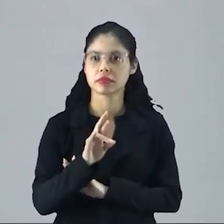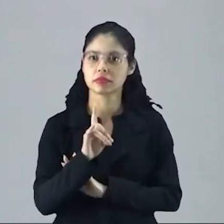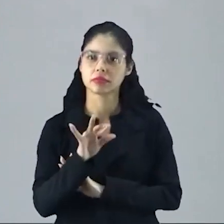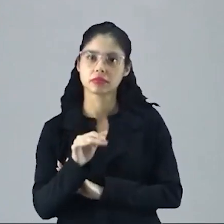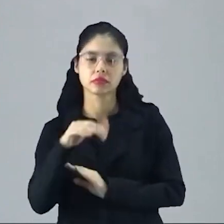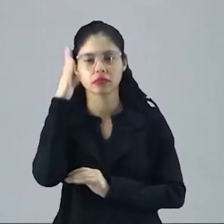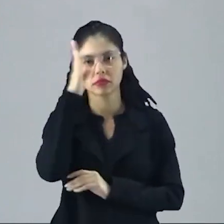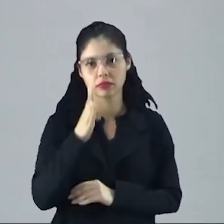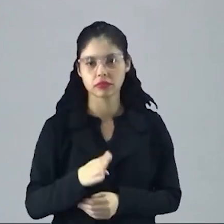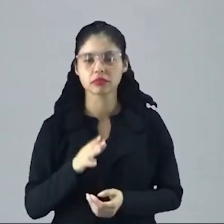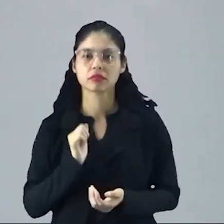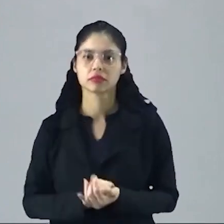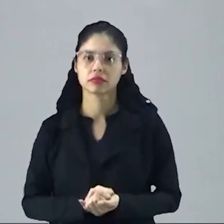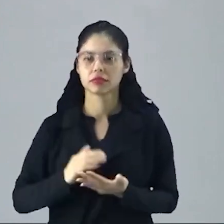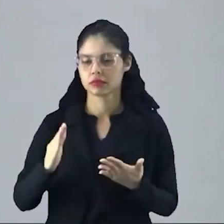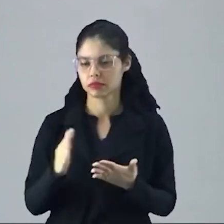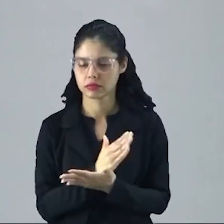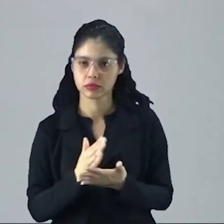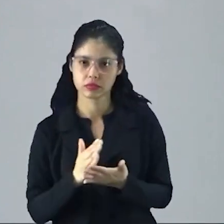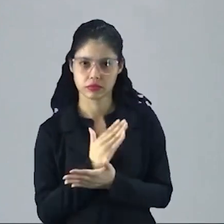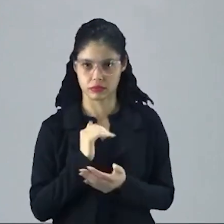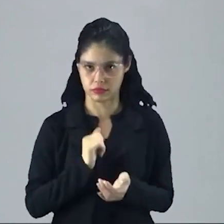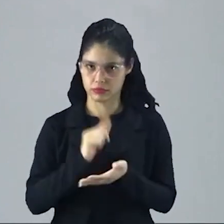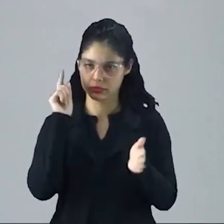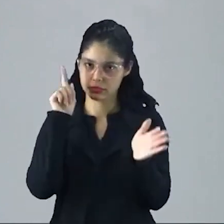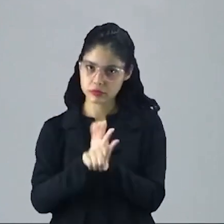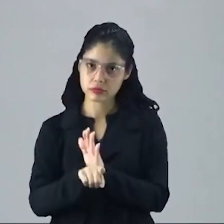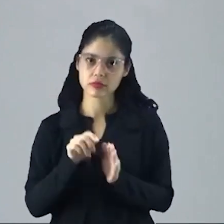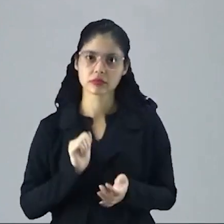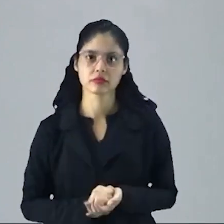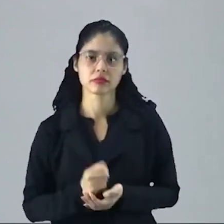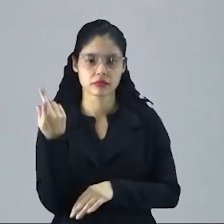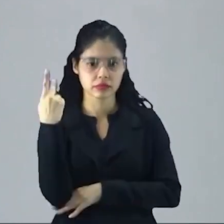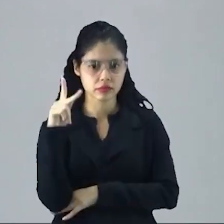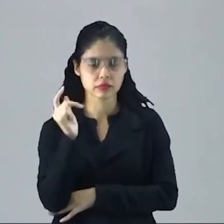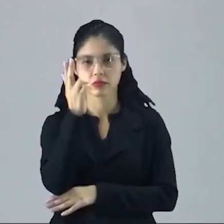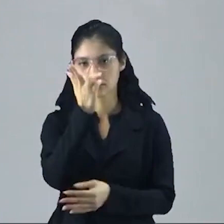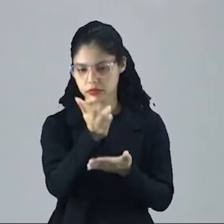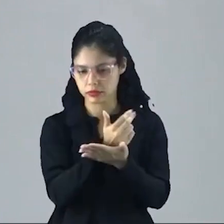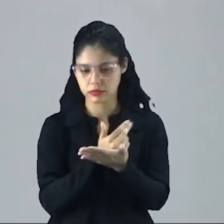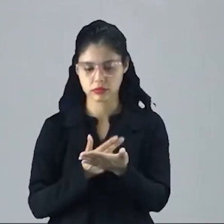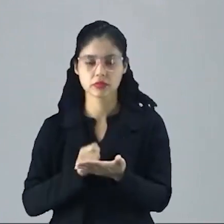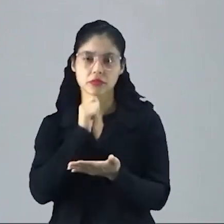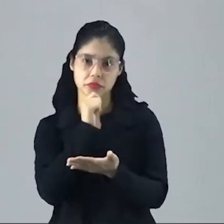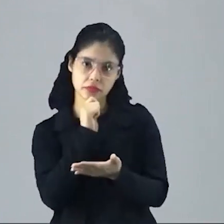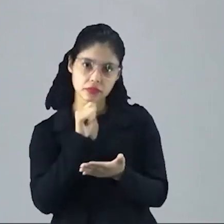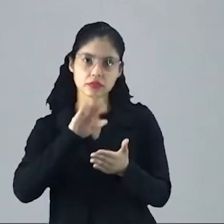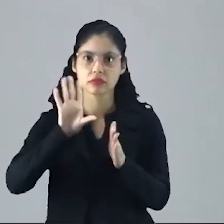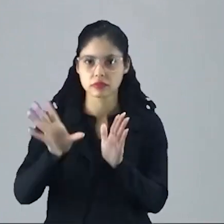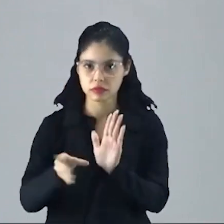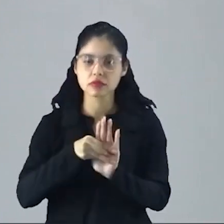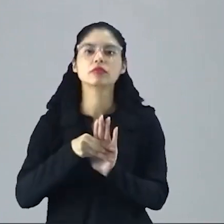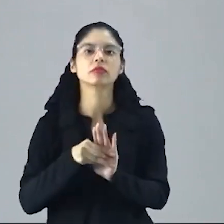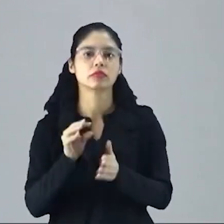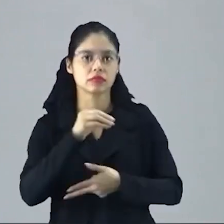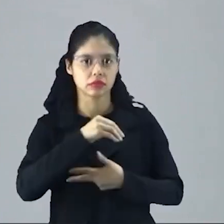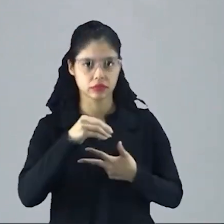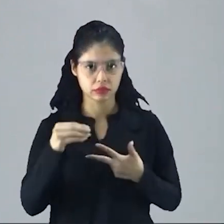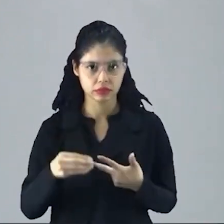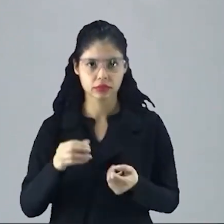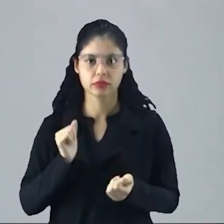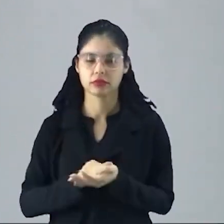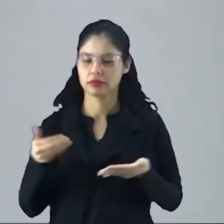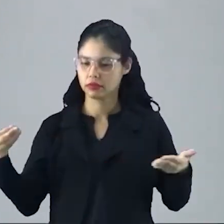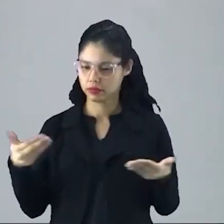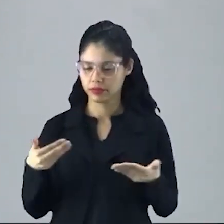eu acredito sim que algumas questões desse período, artistas desse período vão cair no Enem,